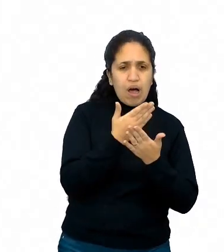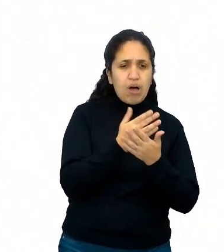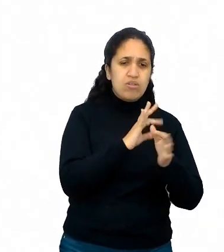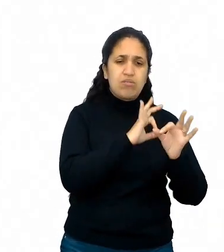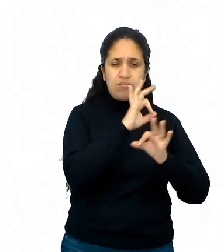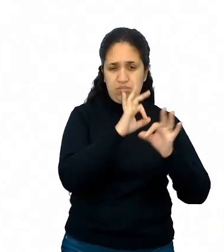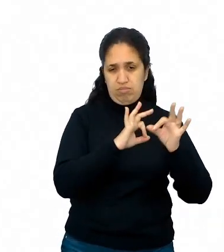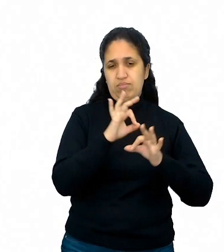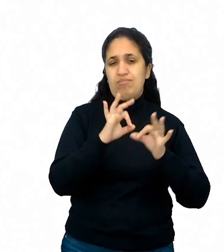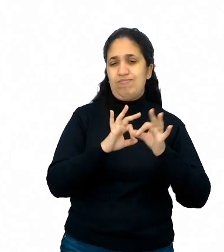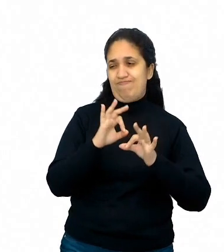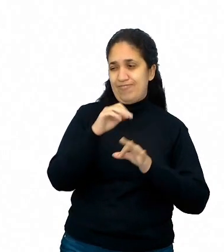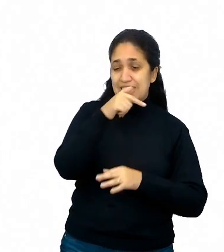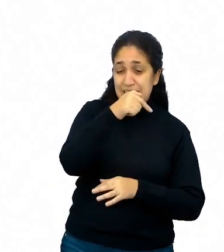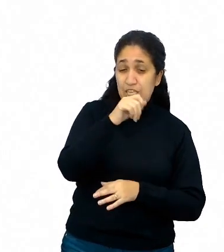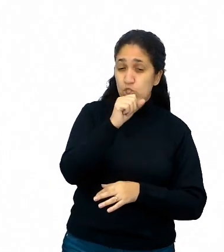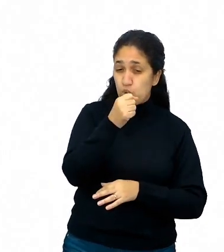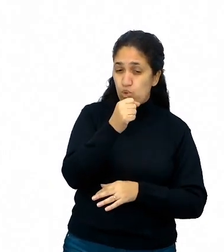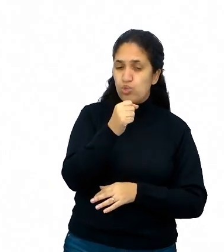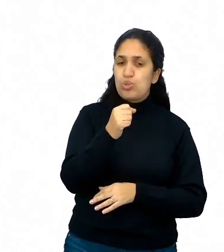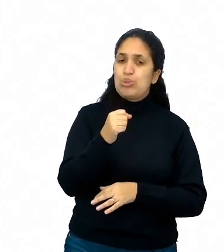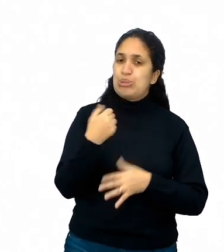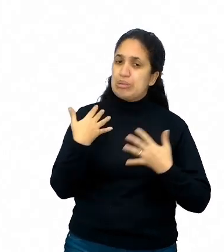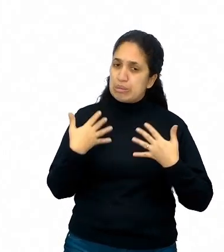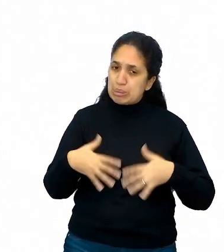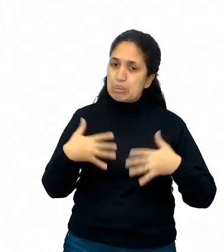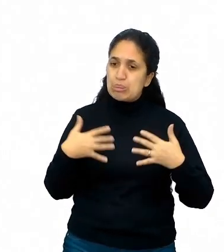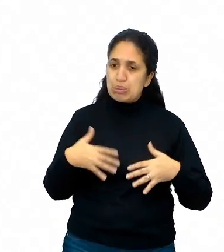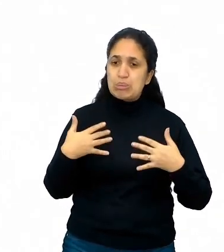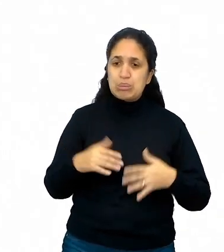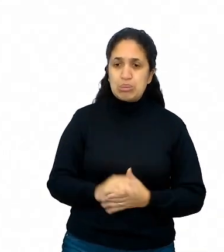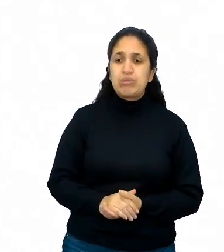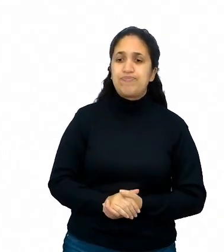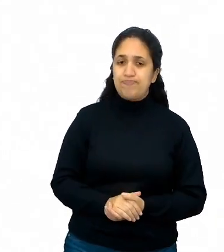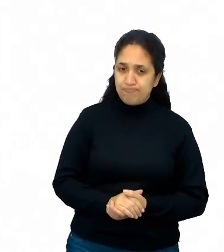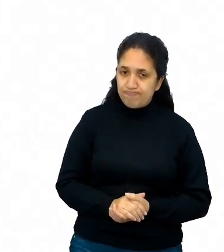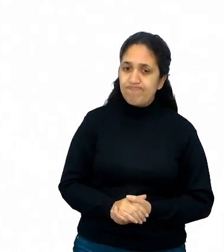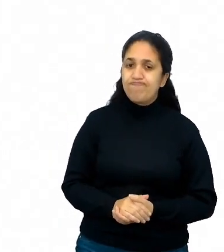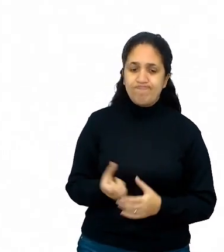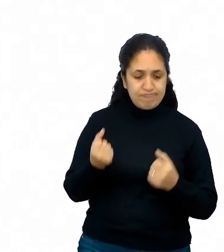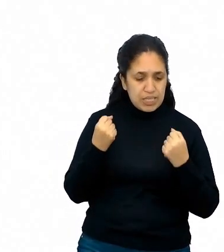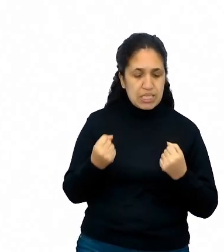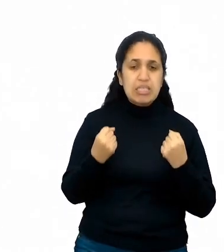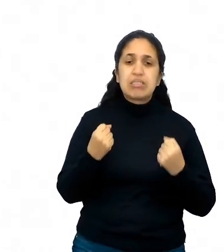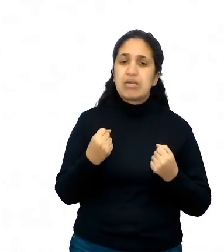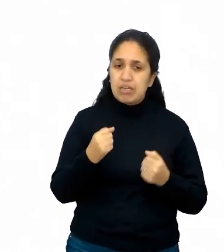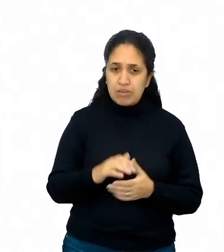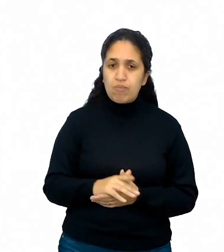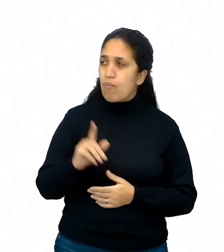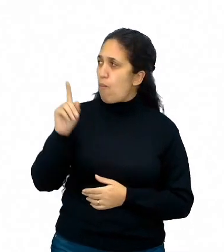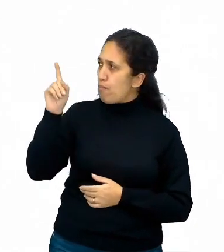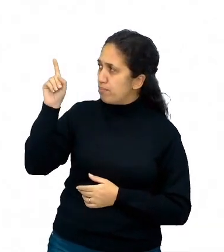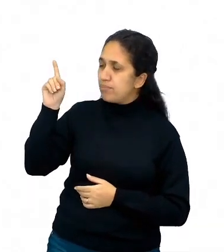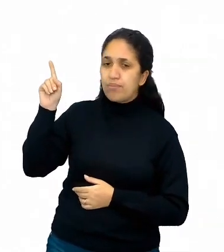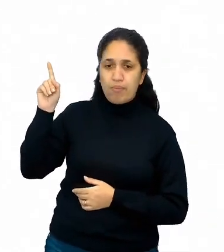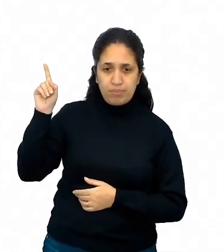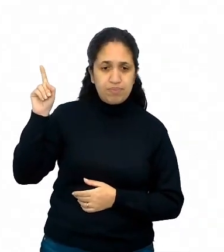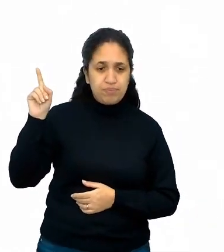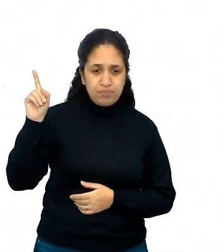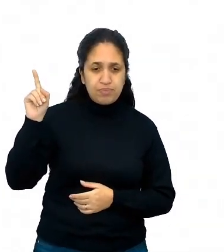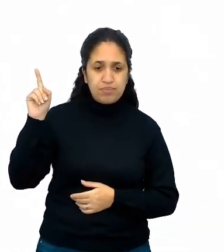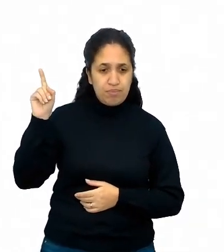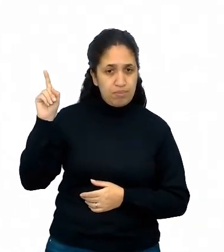8. Ela vem carregada, eu vou falar com vocês, agora no próximo slide, nós vamos ver aí quais